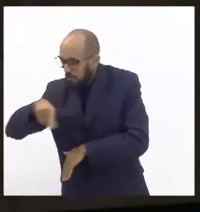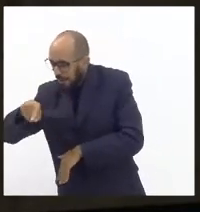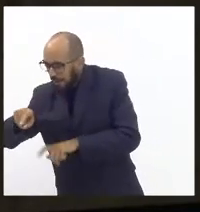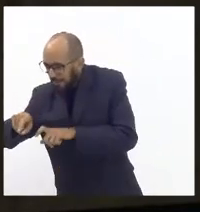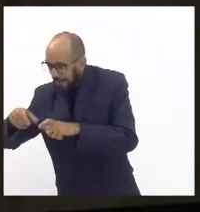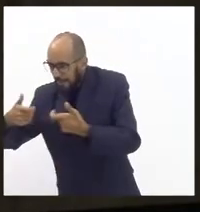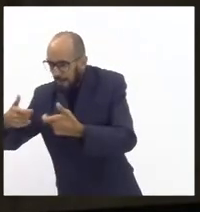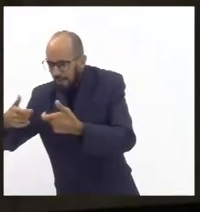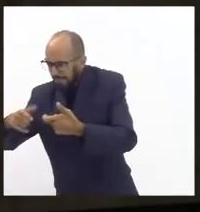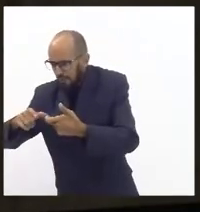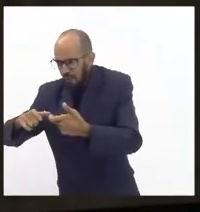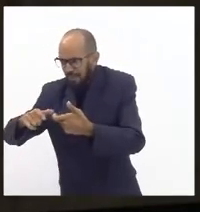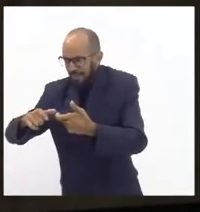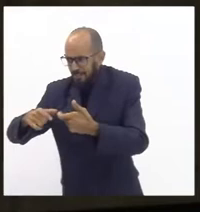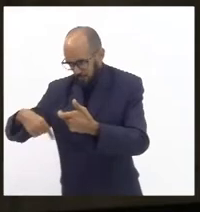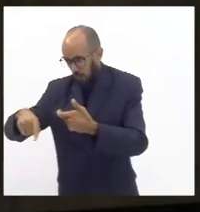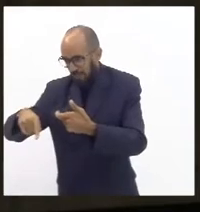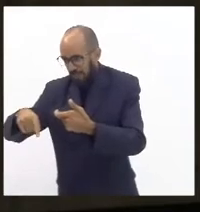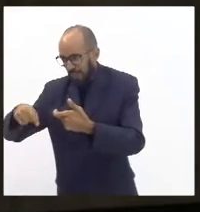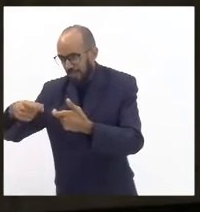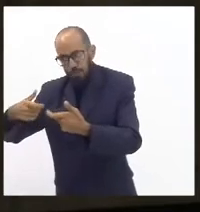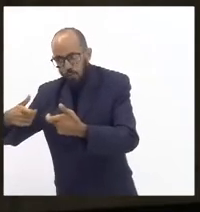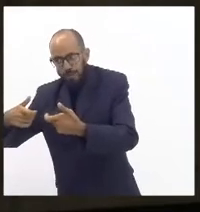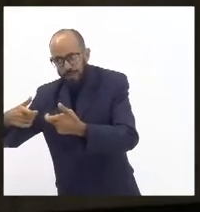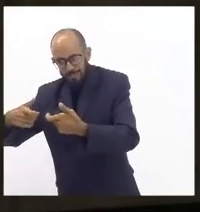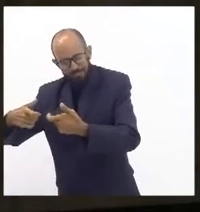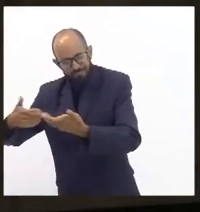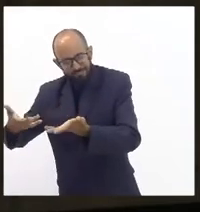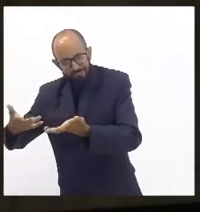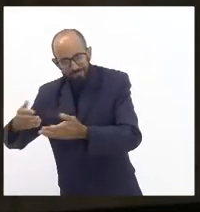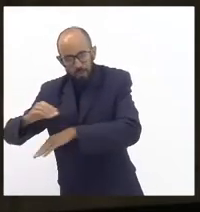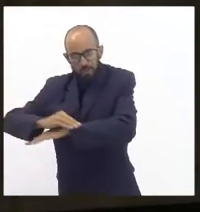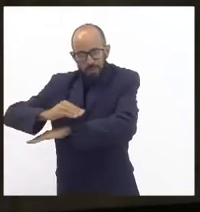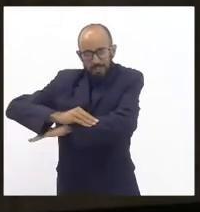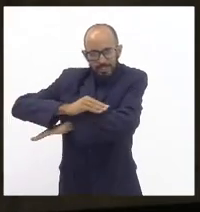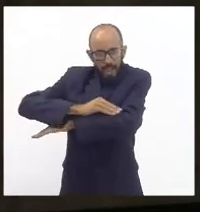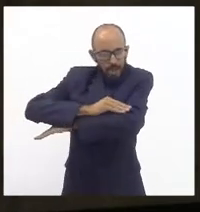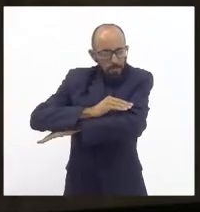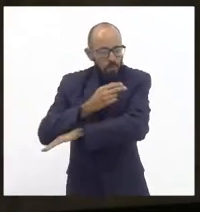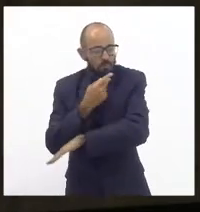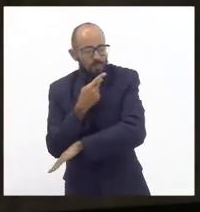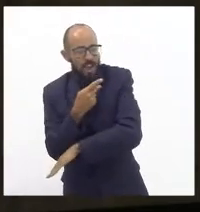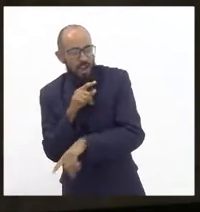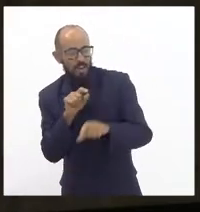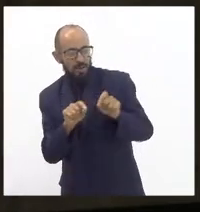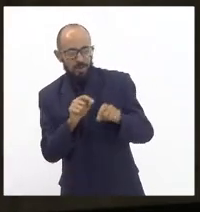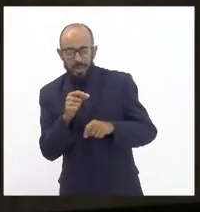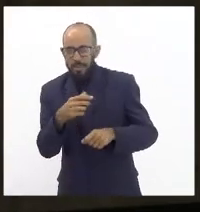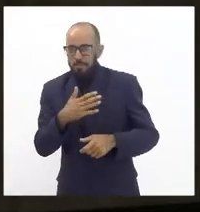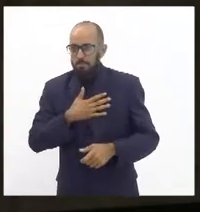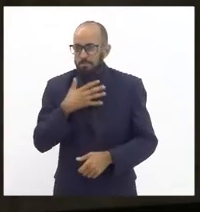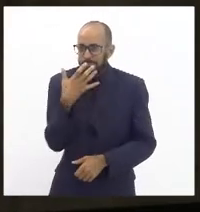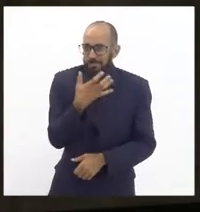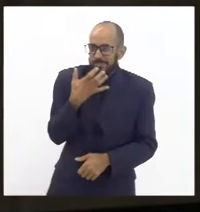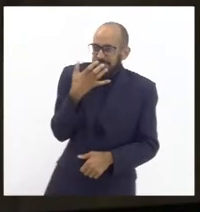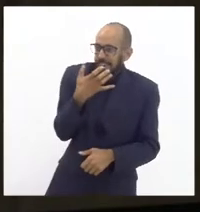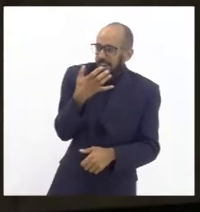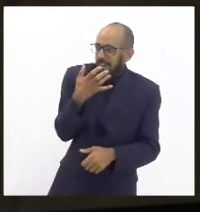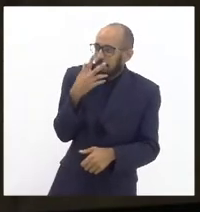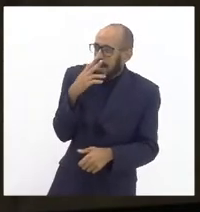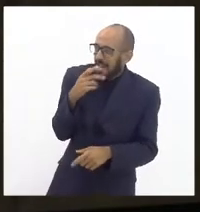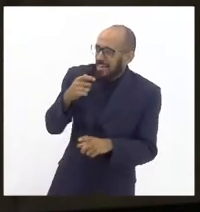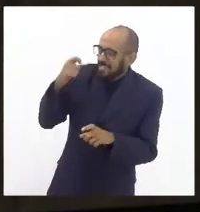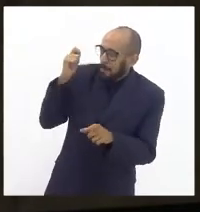o sapo-tanoeiro parnasiano aguado diz meu Cancioneiro é bem martelado